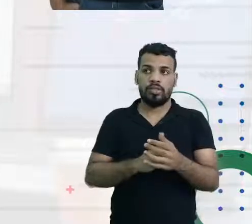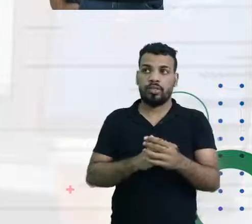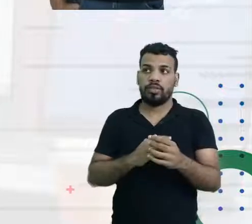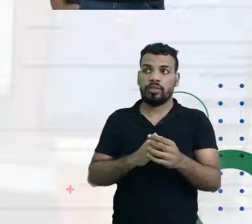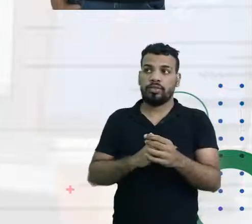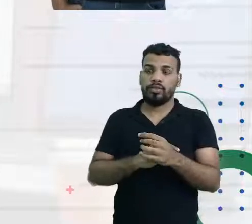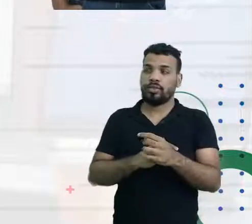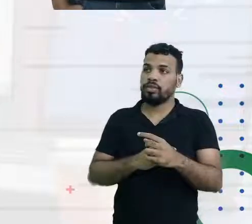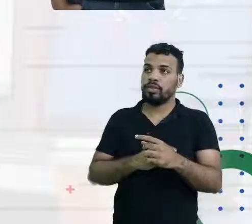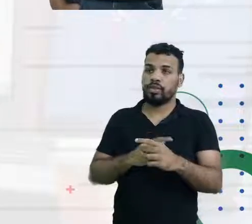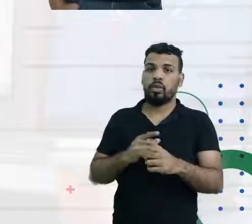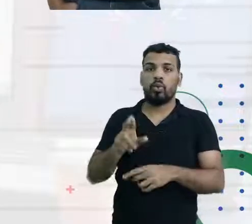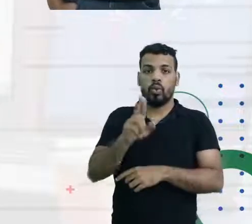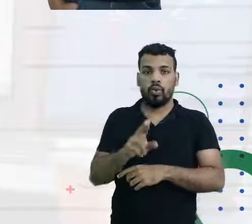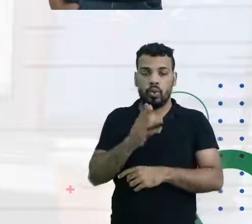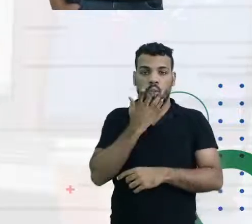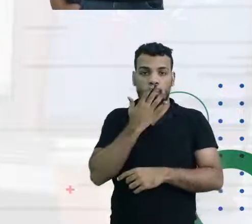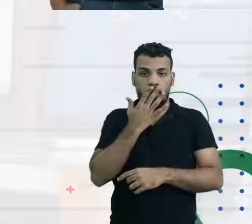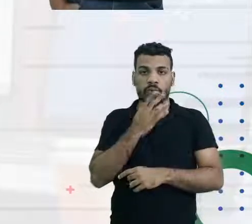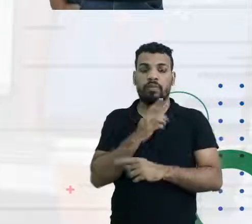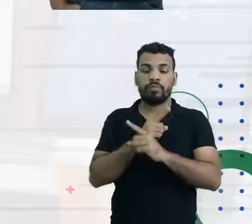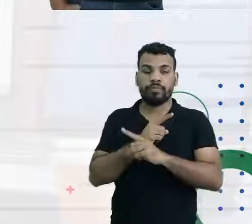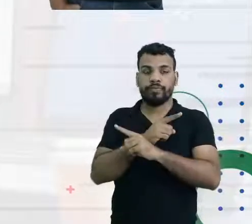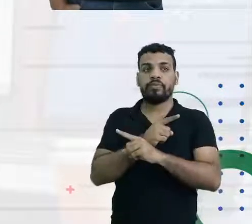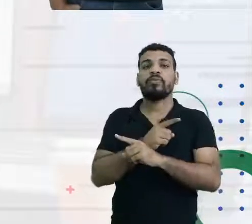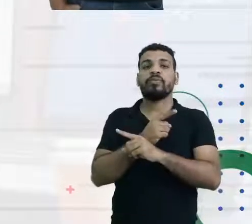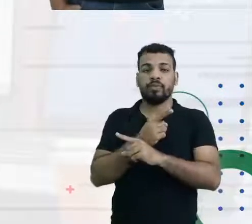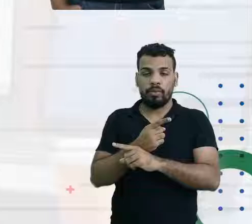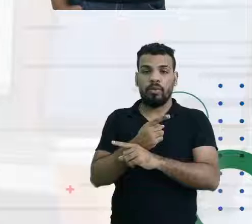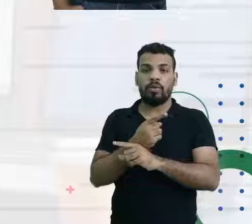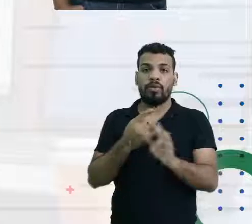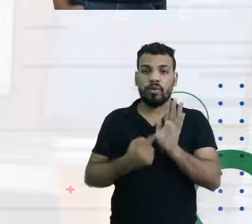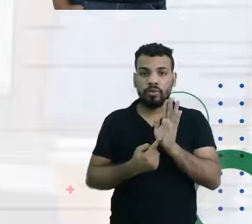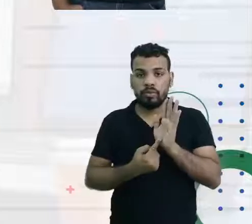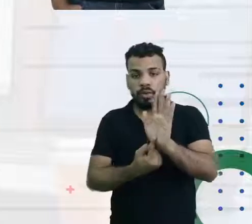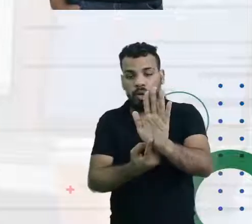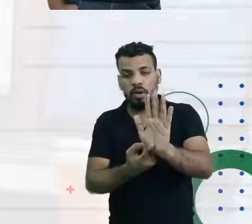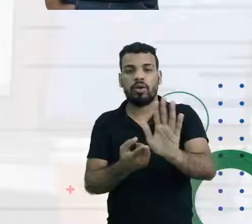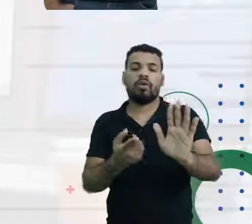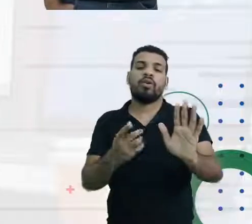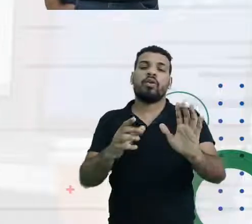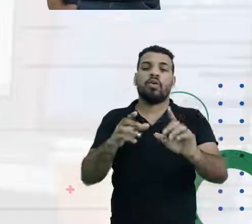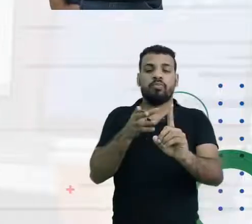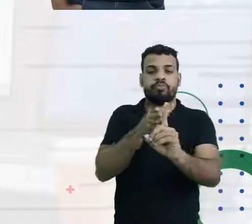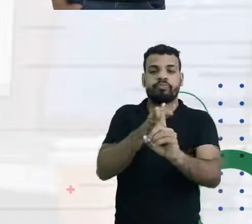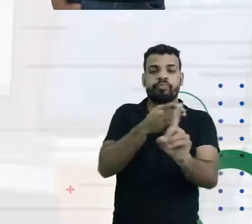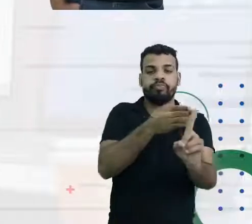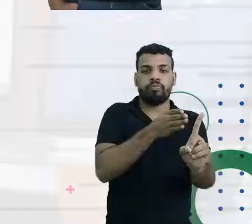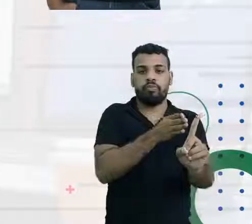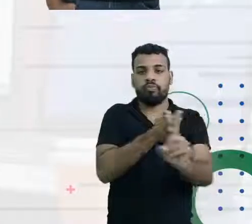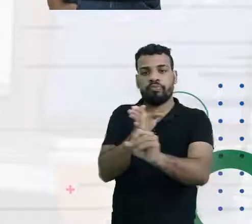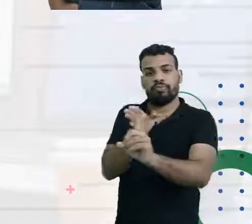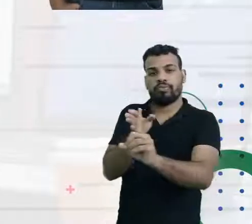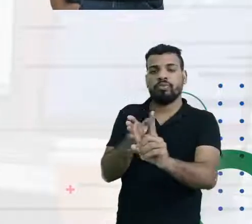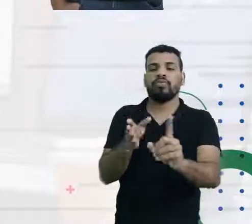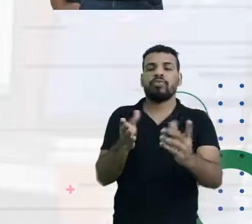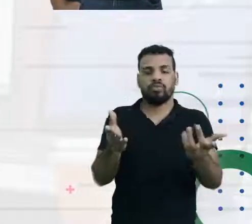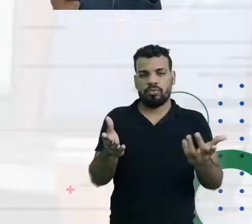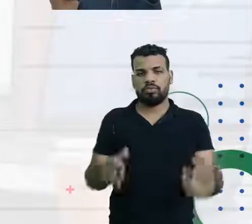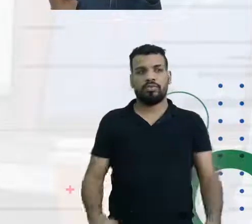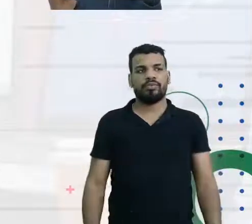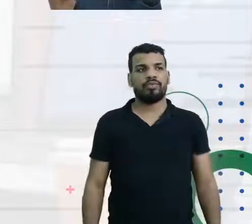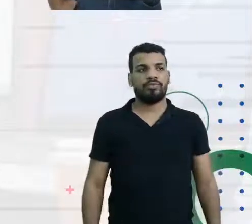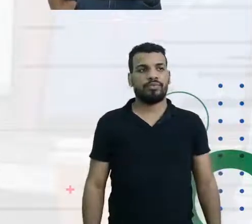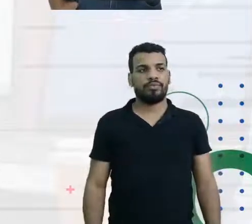esse tipo de utilização de cor para direcionar o jogador, para exaltar algum elemento dentro do